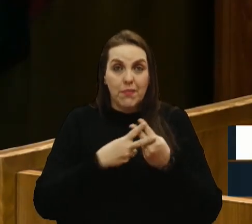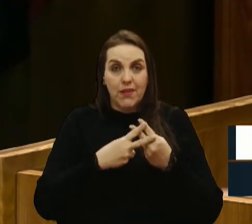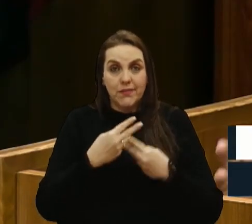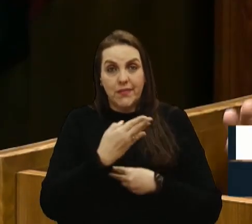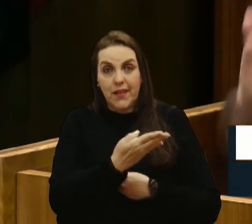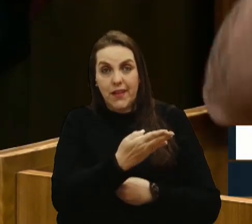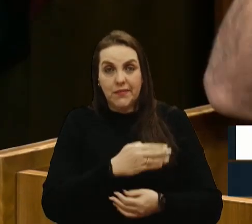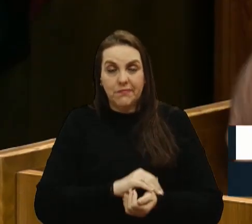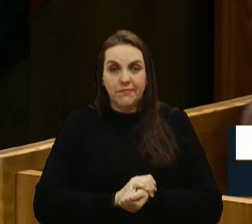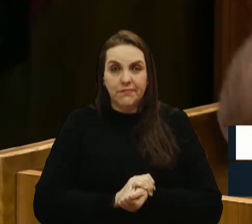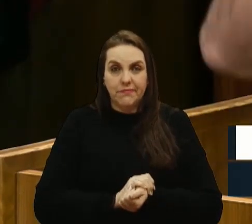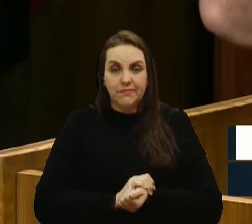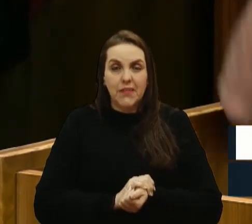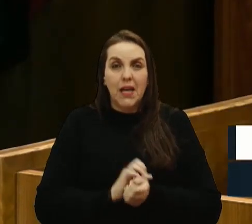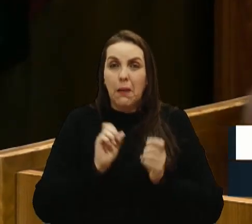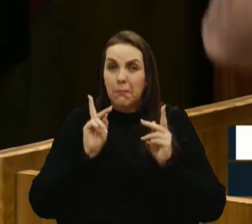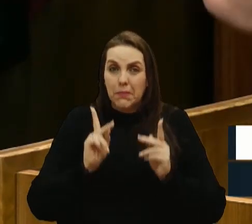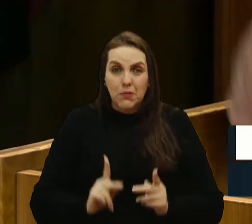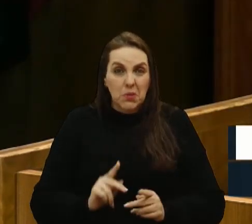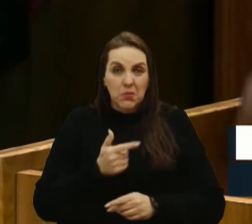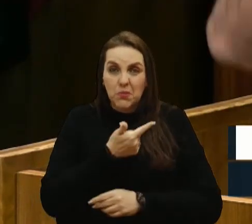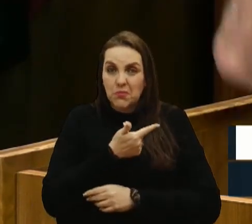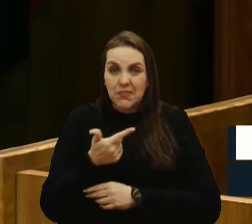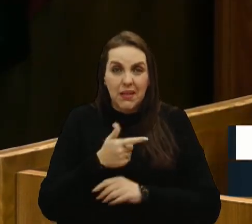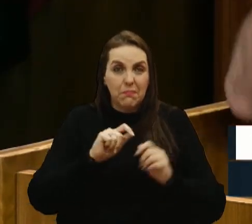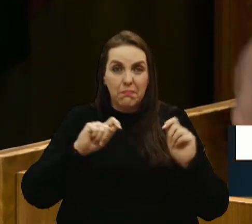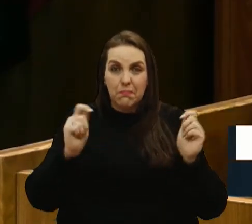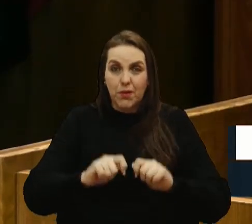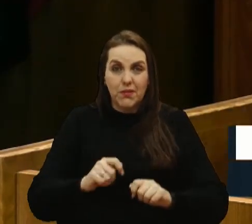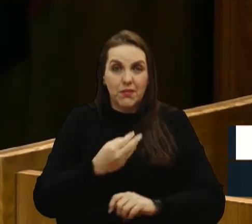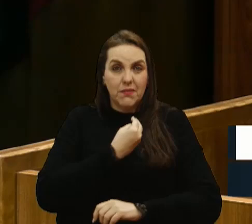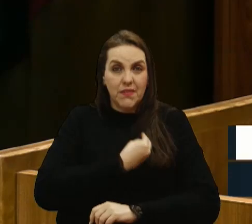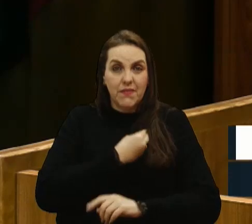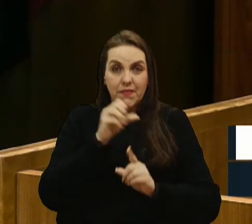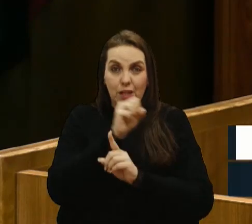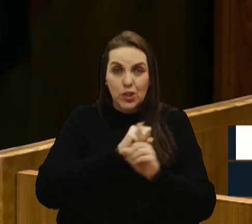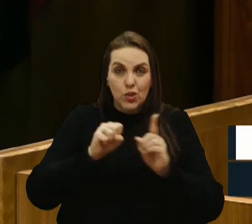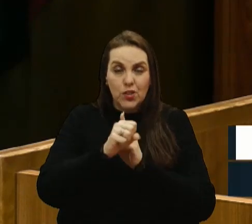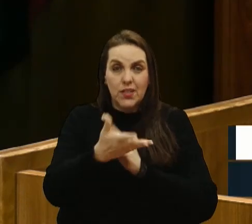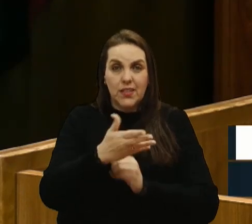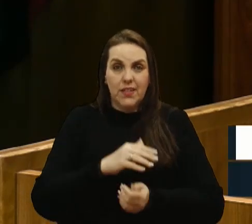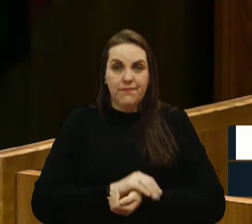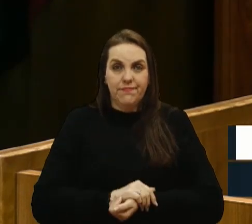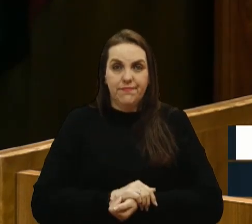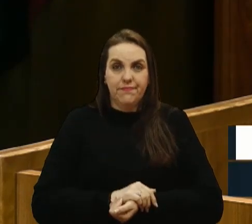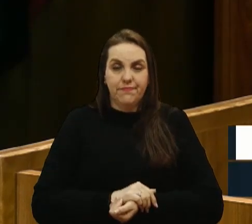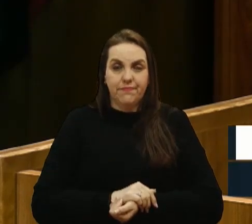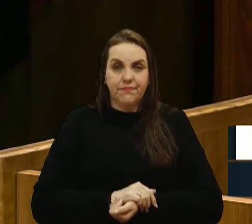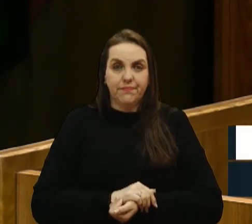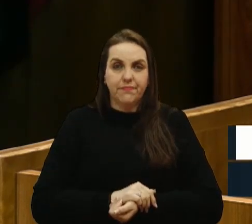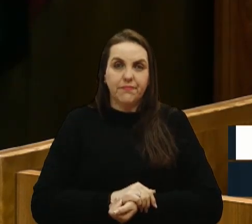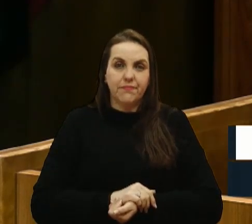indivíduo, que é um indivíduo que não tem condições de viver em sociedade.